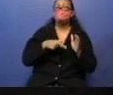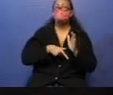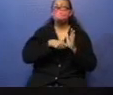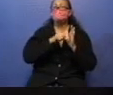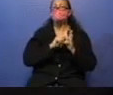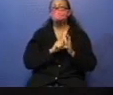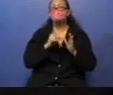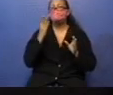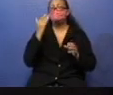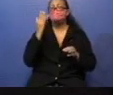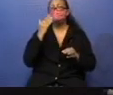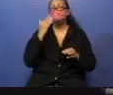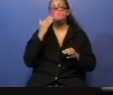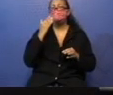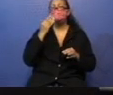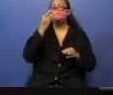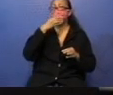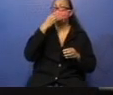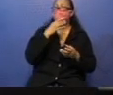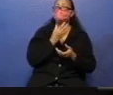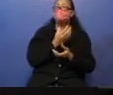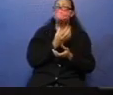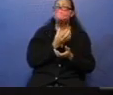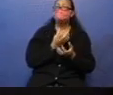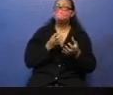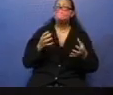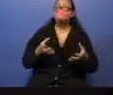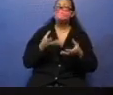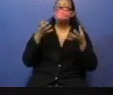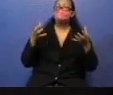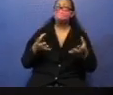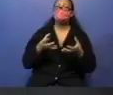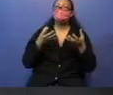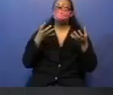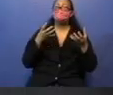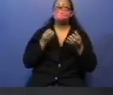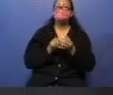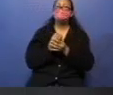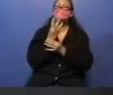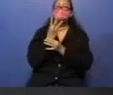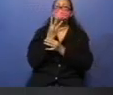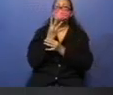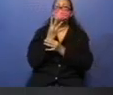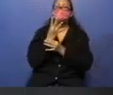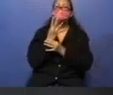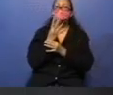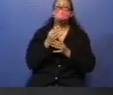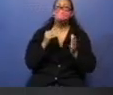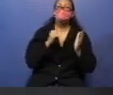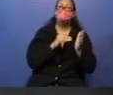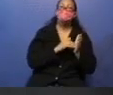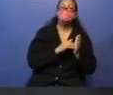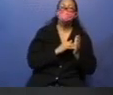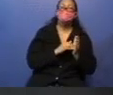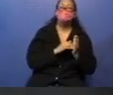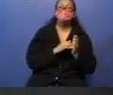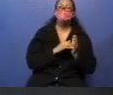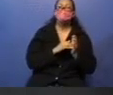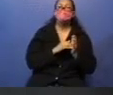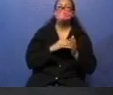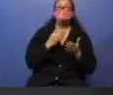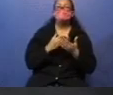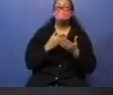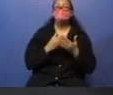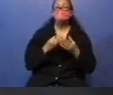de consumi-las? Nós também falamos, tá? No finalzinho da aula nós falamos como higienizar, como limpar